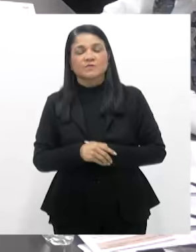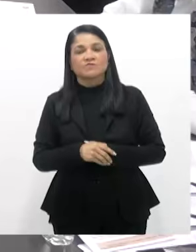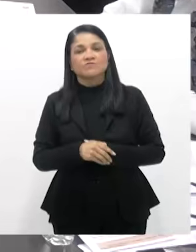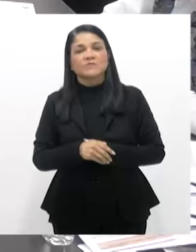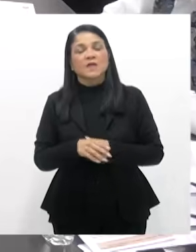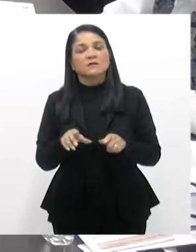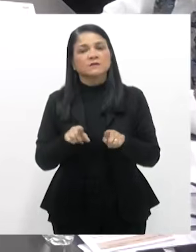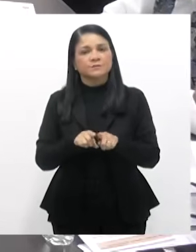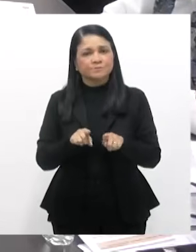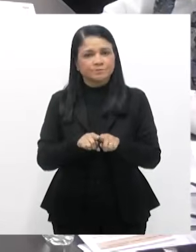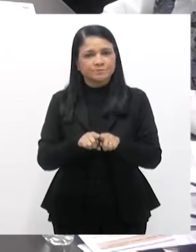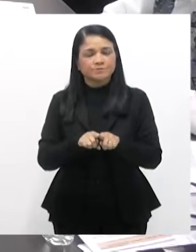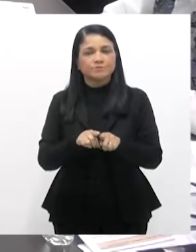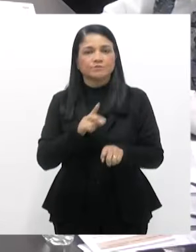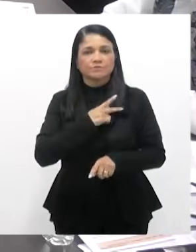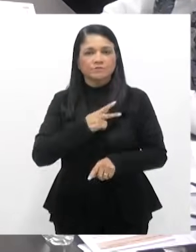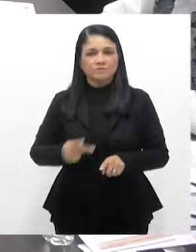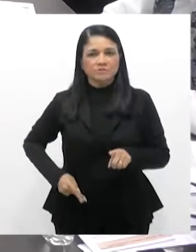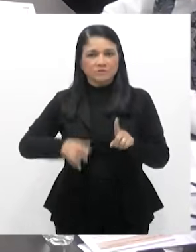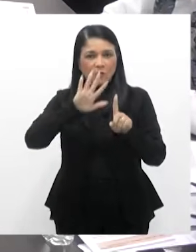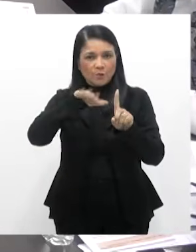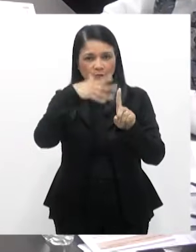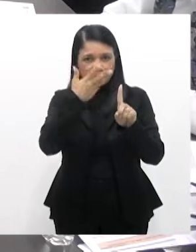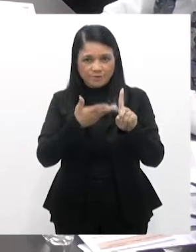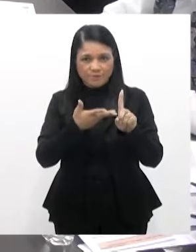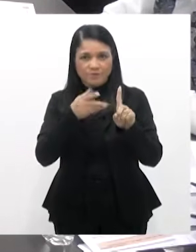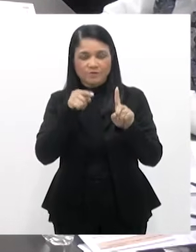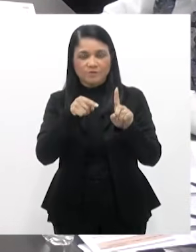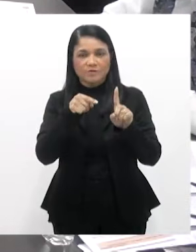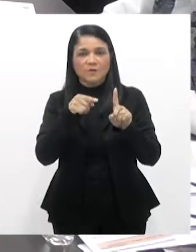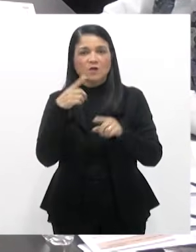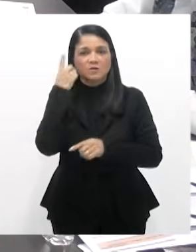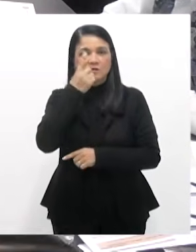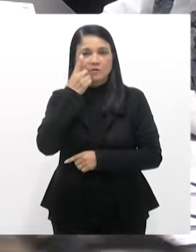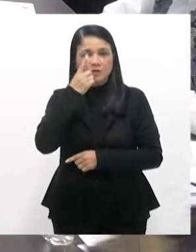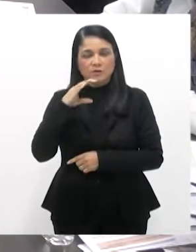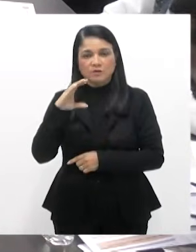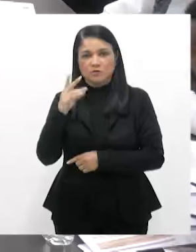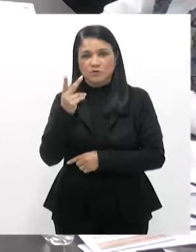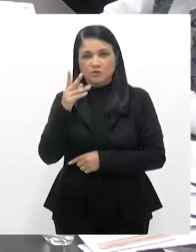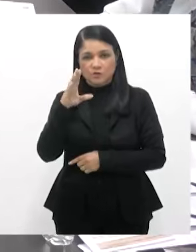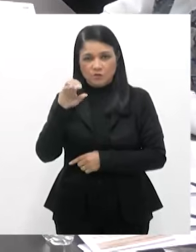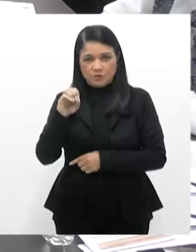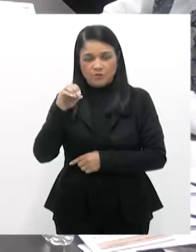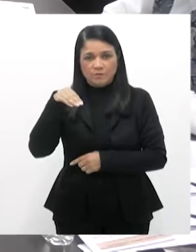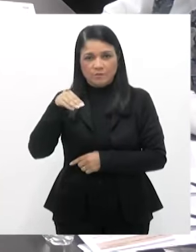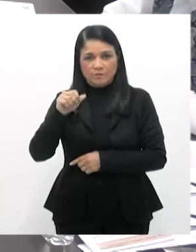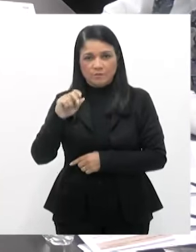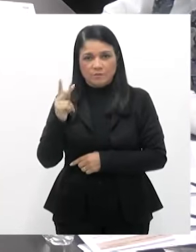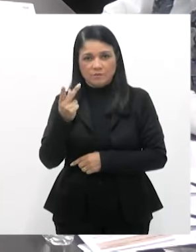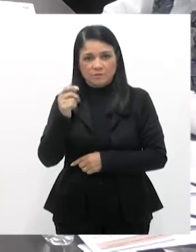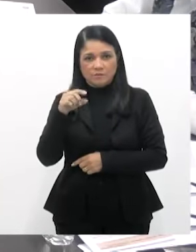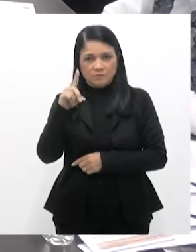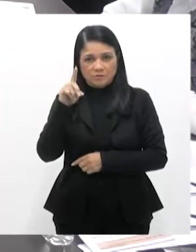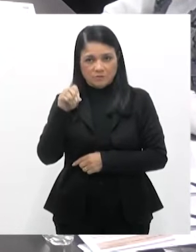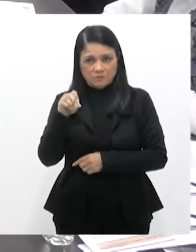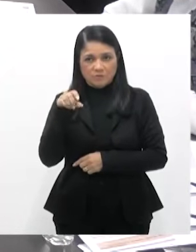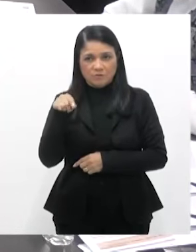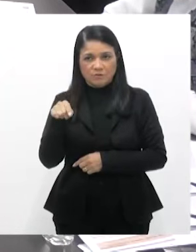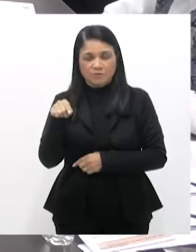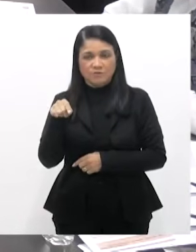presidente, render homenagem ao nosso deputado Chico Machado, que tanta